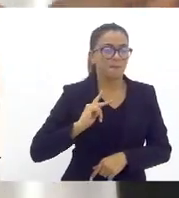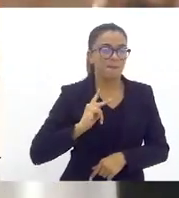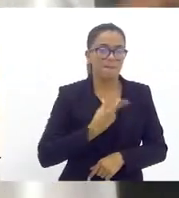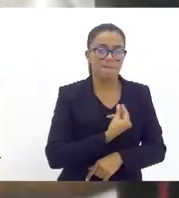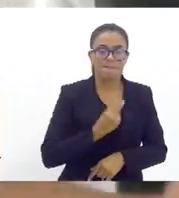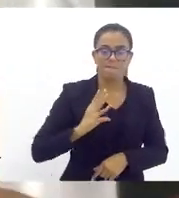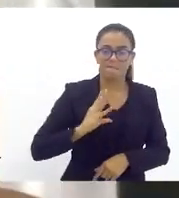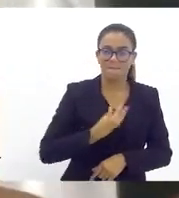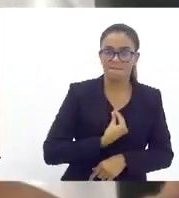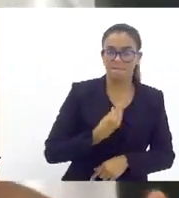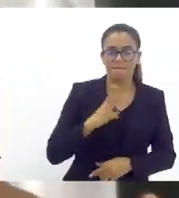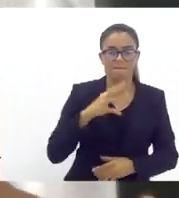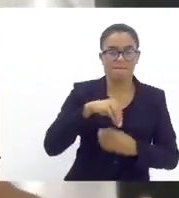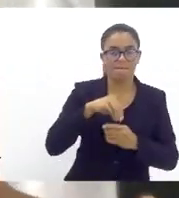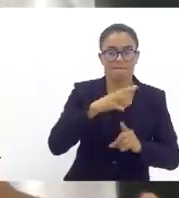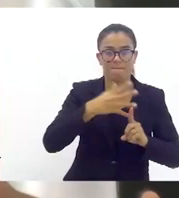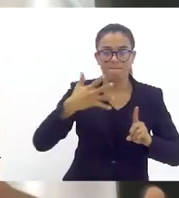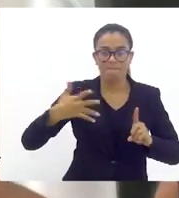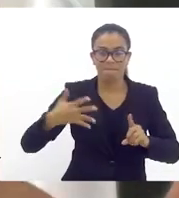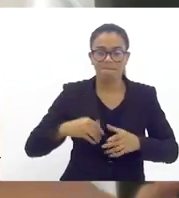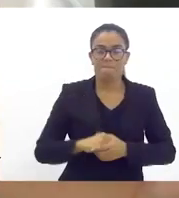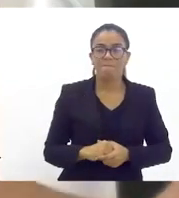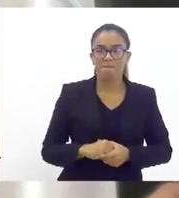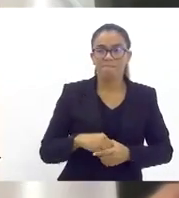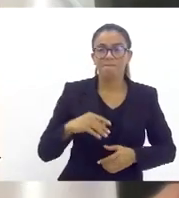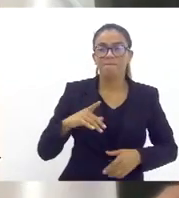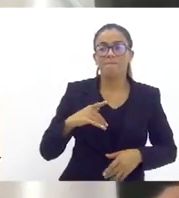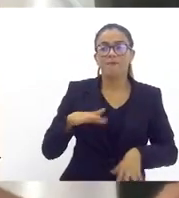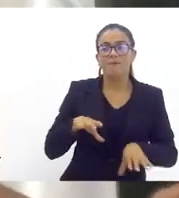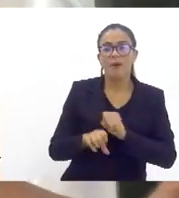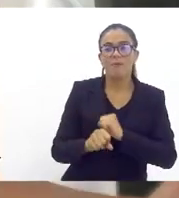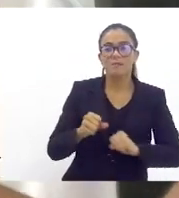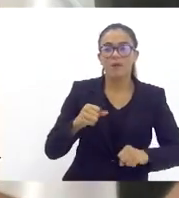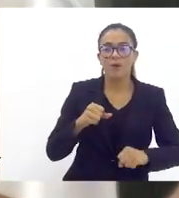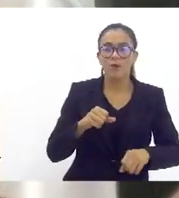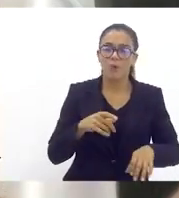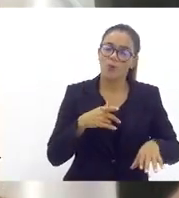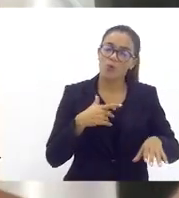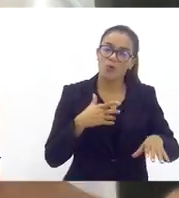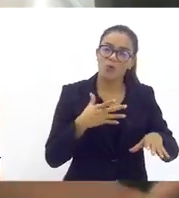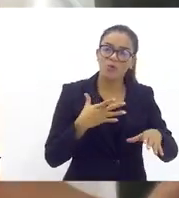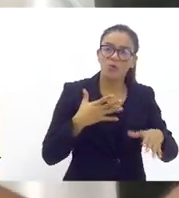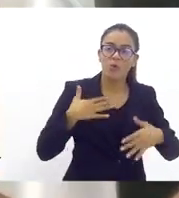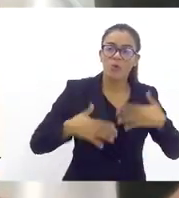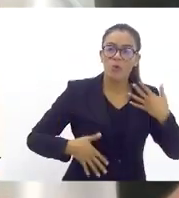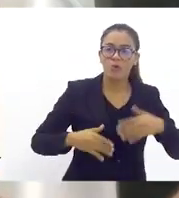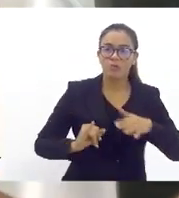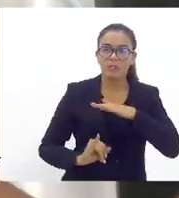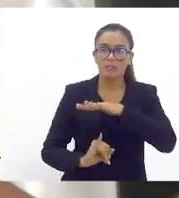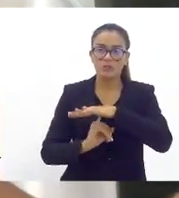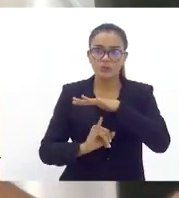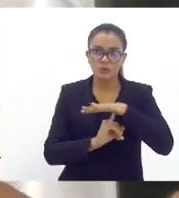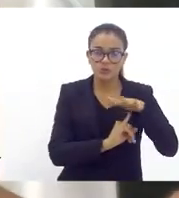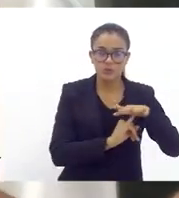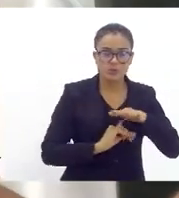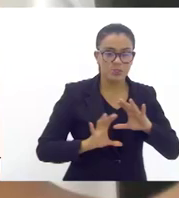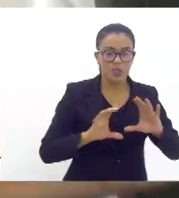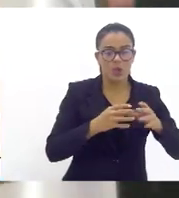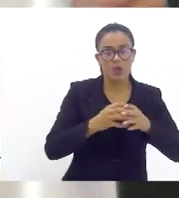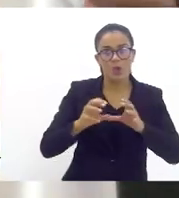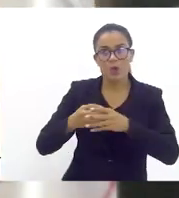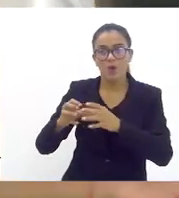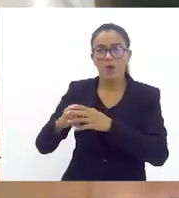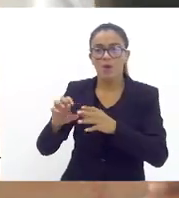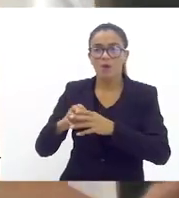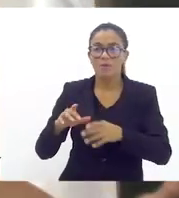de formação do corpo de trabalho de determinadas instituições, de determinadas companhias,